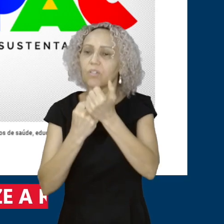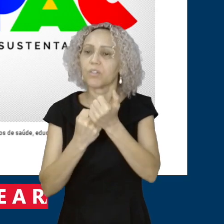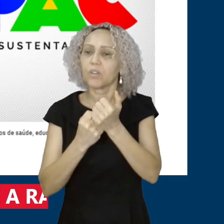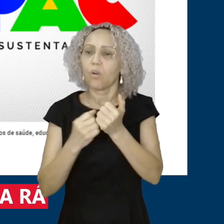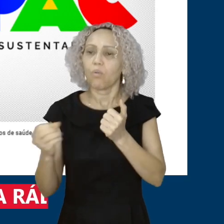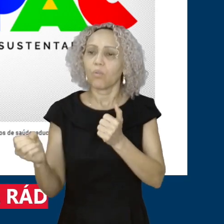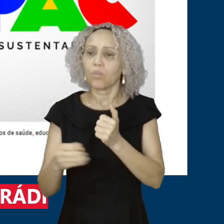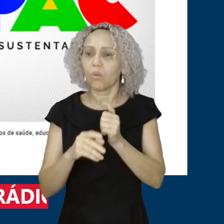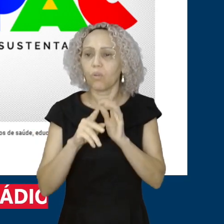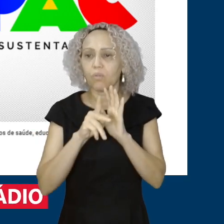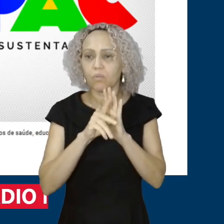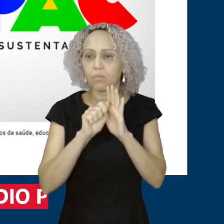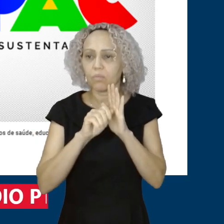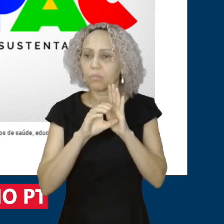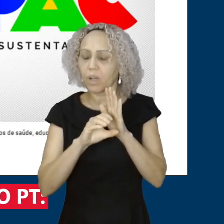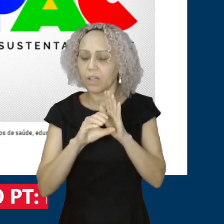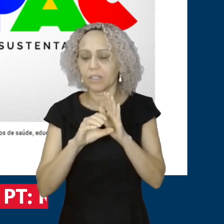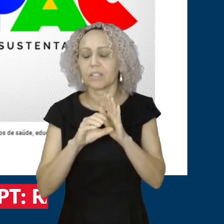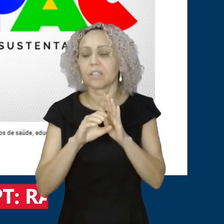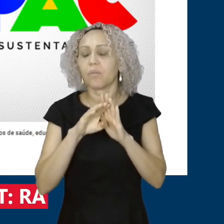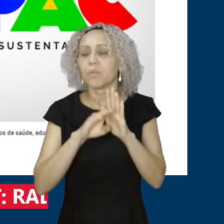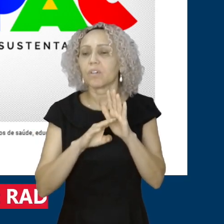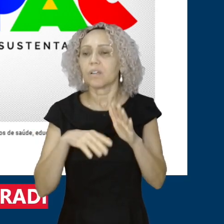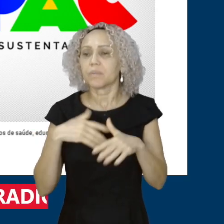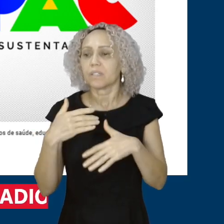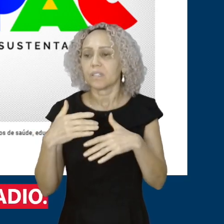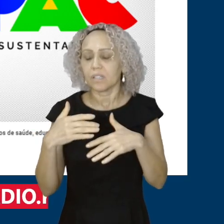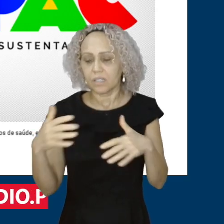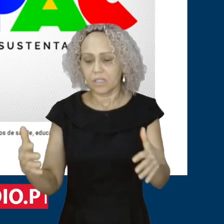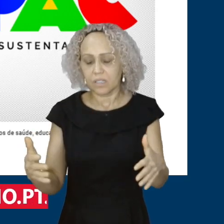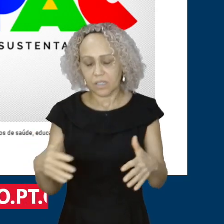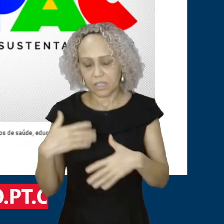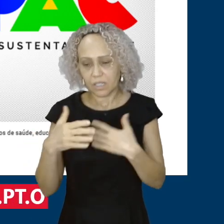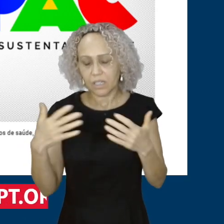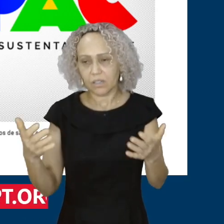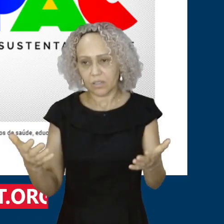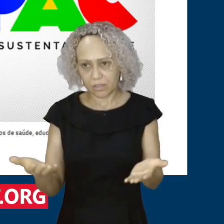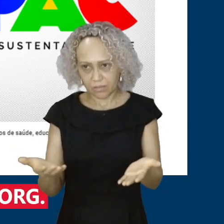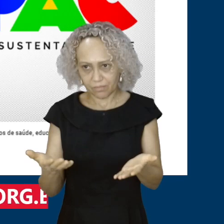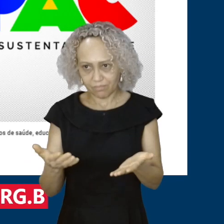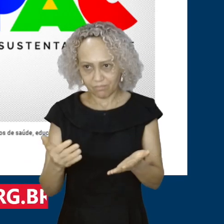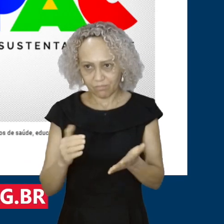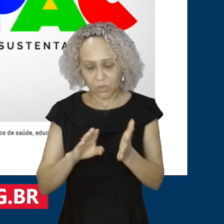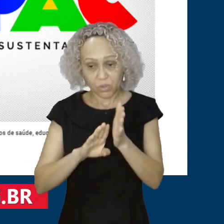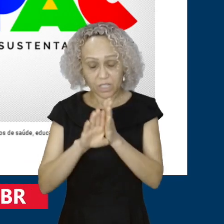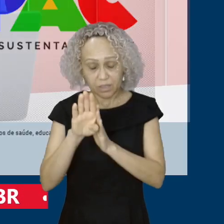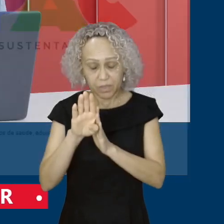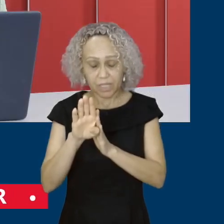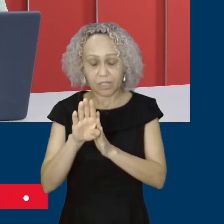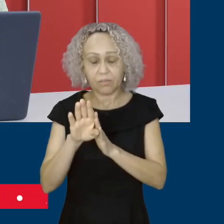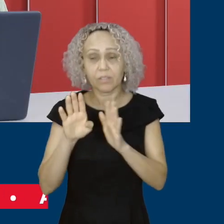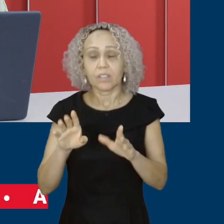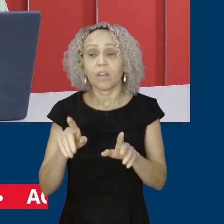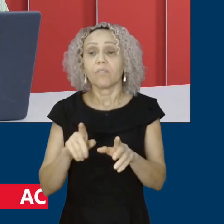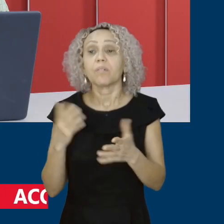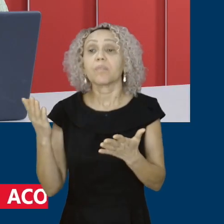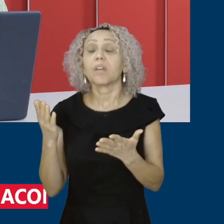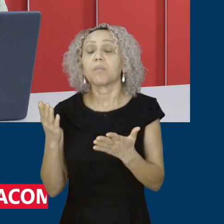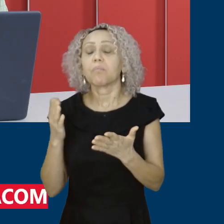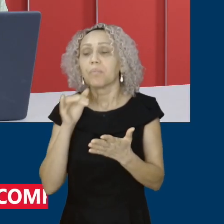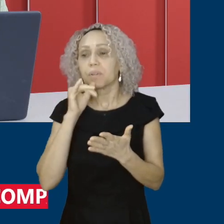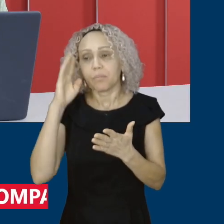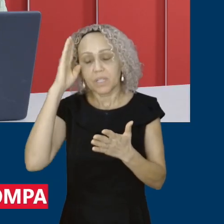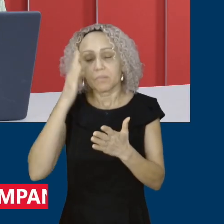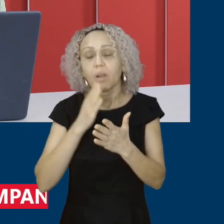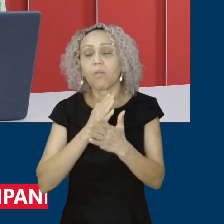do crescimento. E agora, especificamente, a gente vai tratar da transição energética, que é um dos principais eixos aí do novo